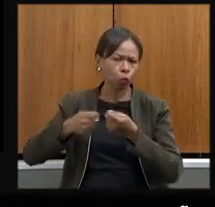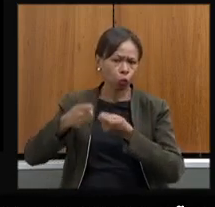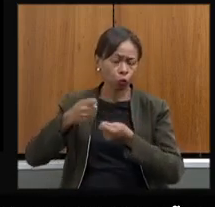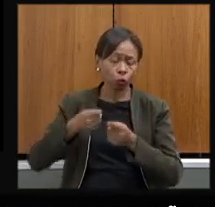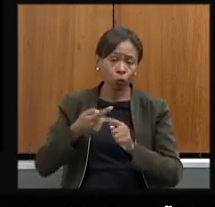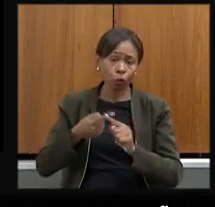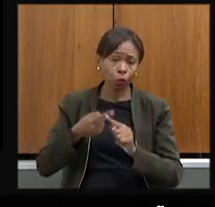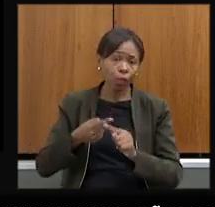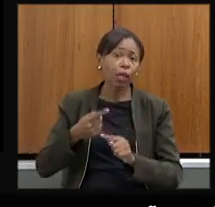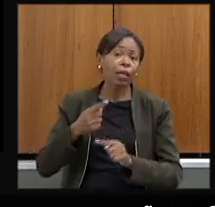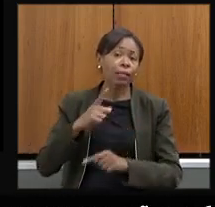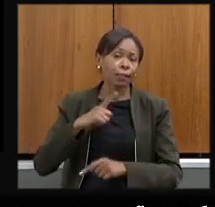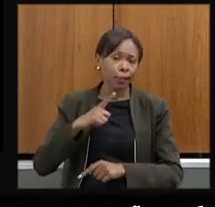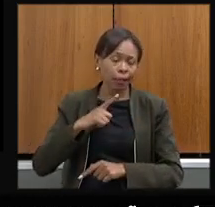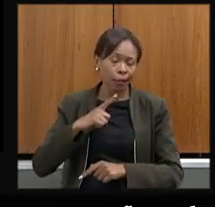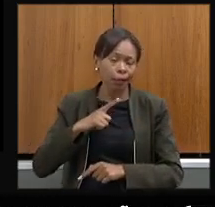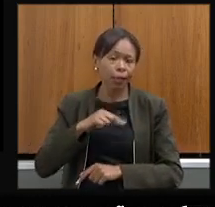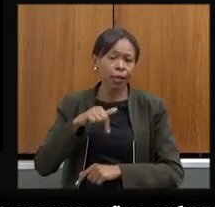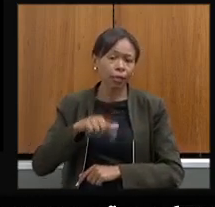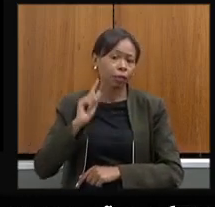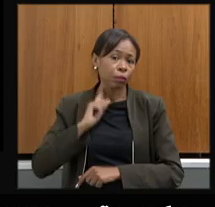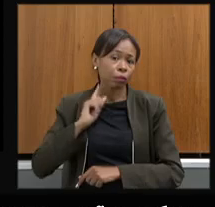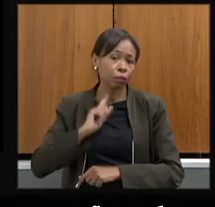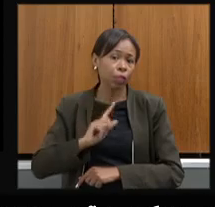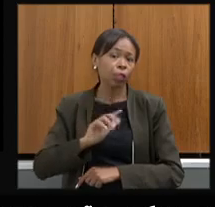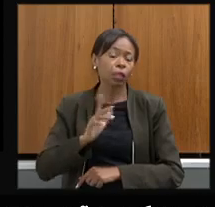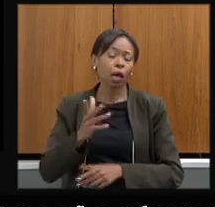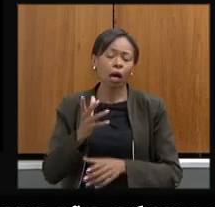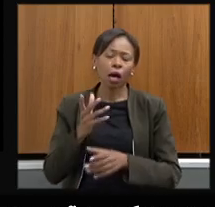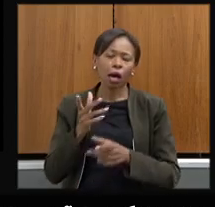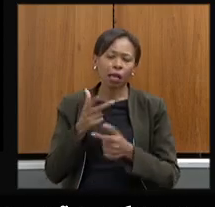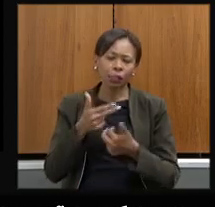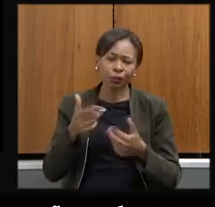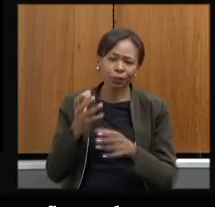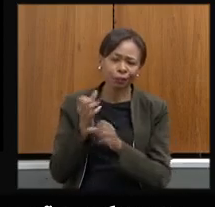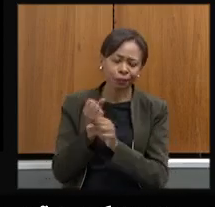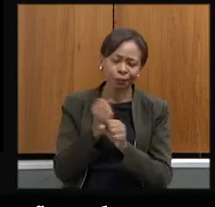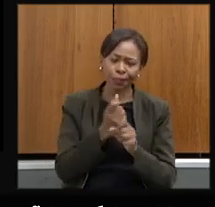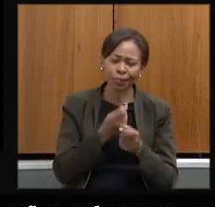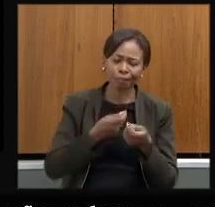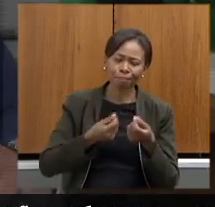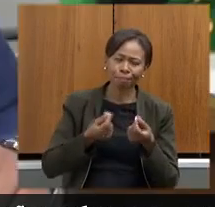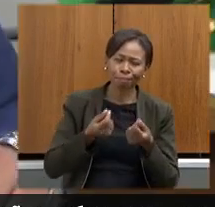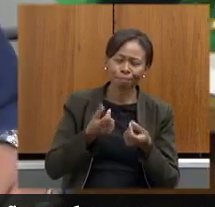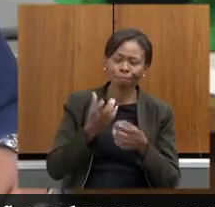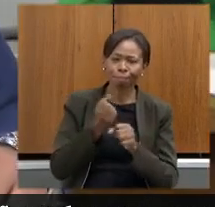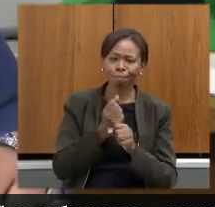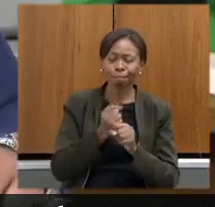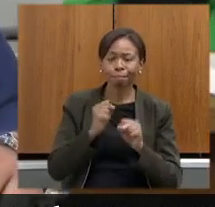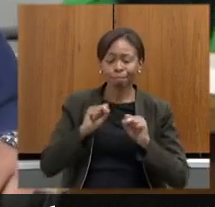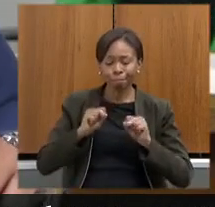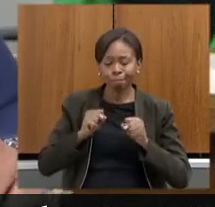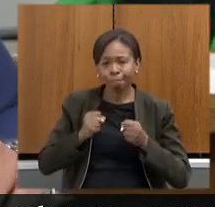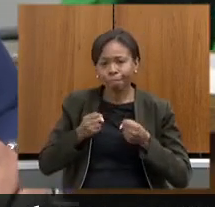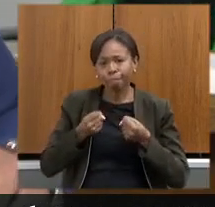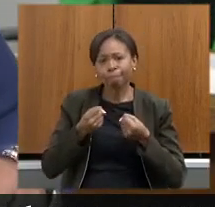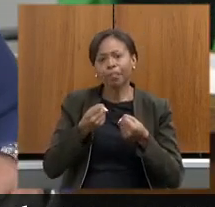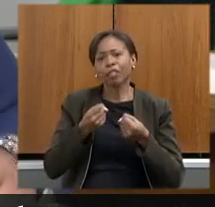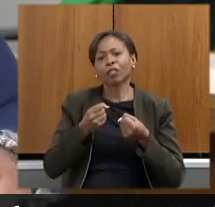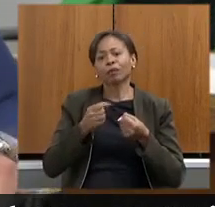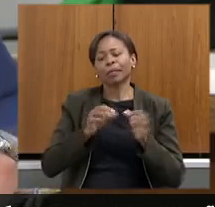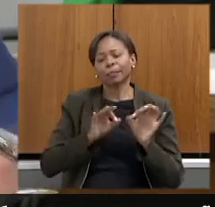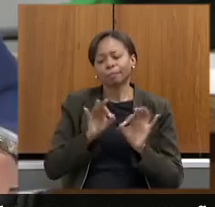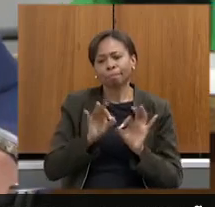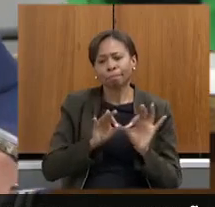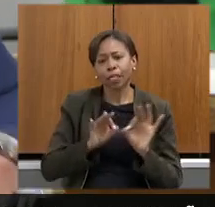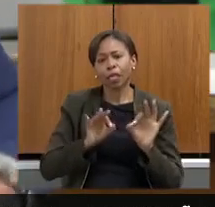tem a situação fiscal que Minas Gerais representa nós precisamos fazer grandes esforços de no sentido de ajuste